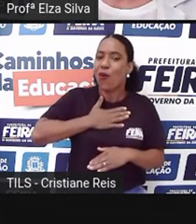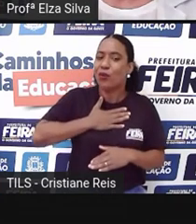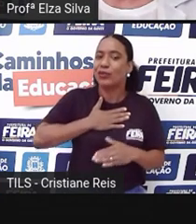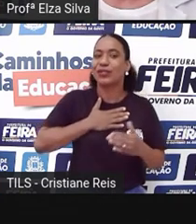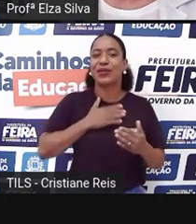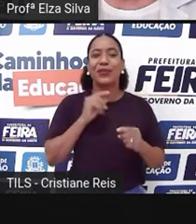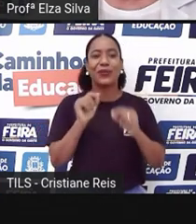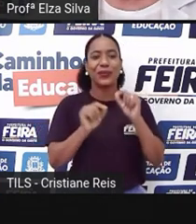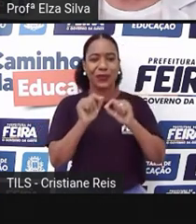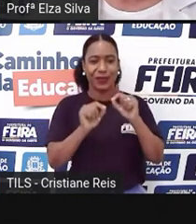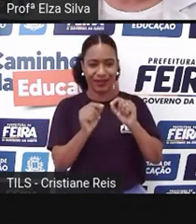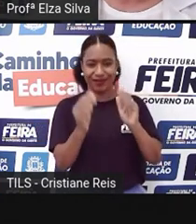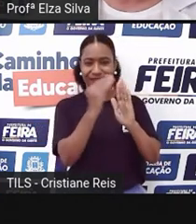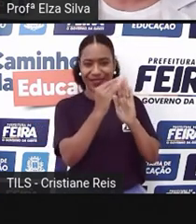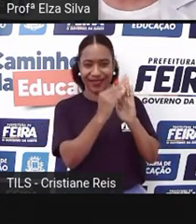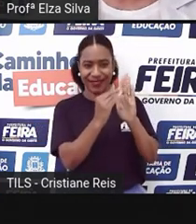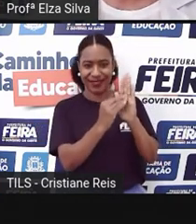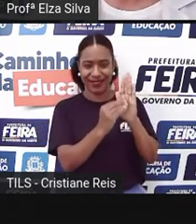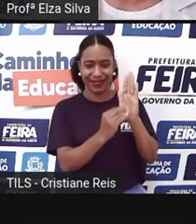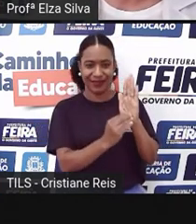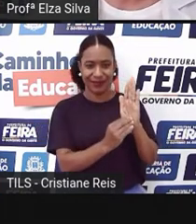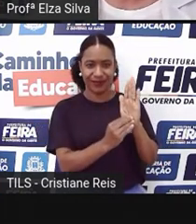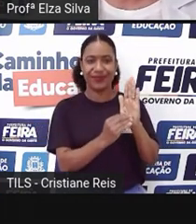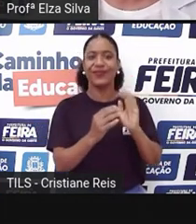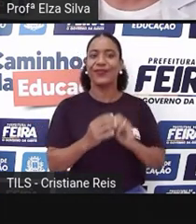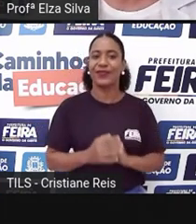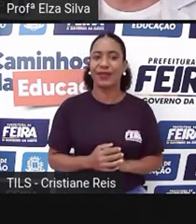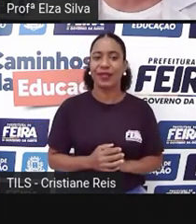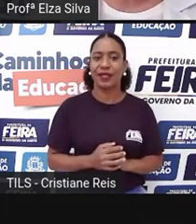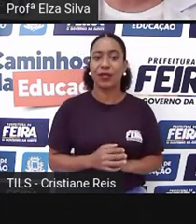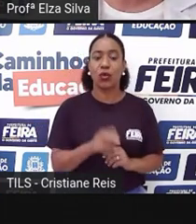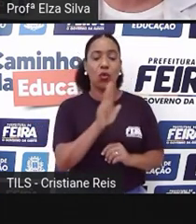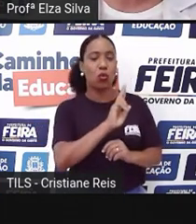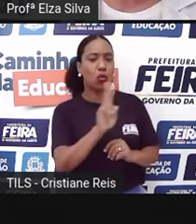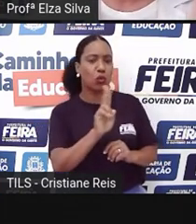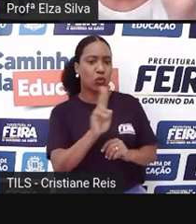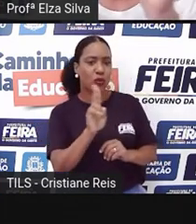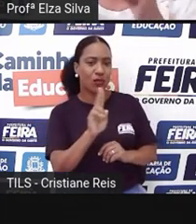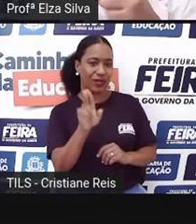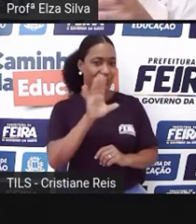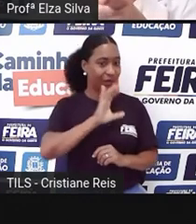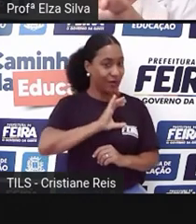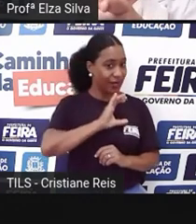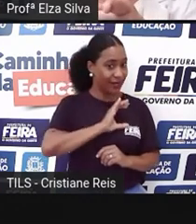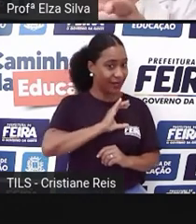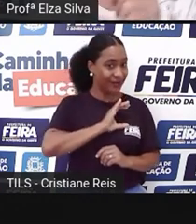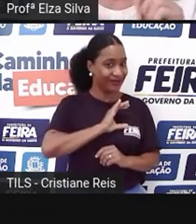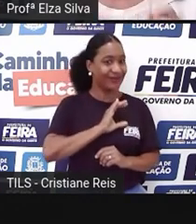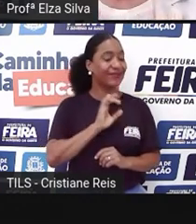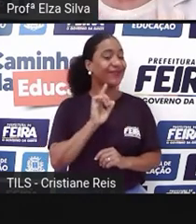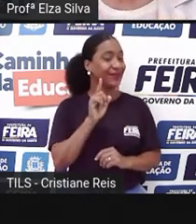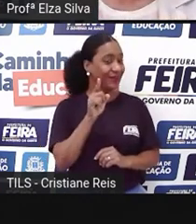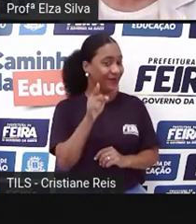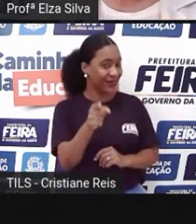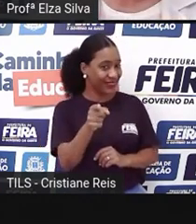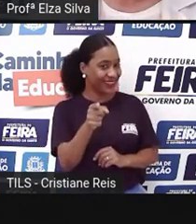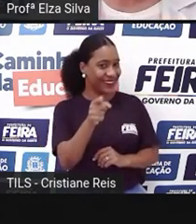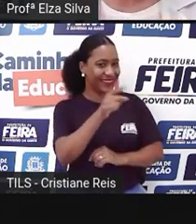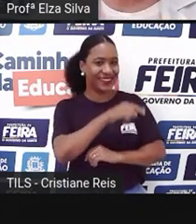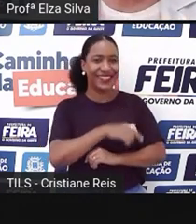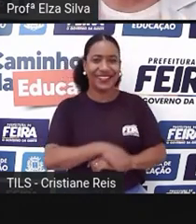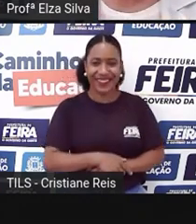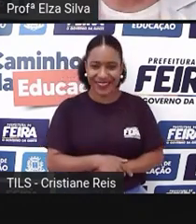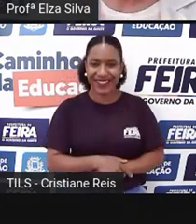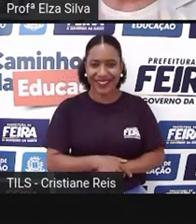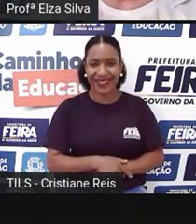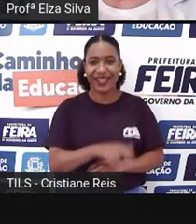student can do the research. Então, qual é o estudante que vai realizar a pesquisa? You. Então, escreva seu nome aqui